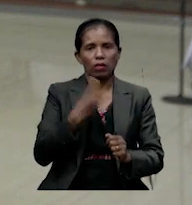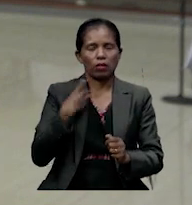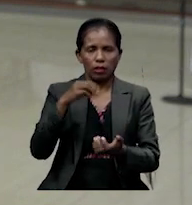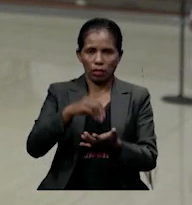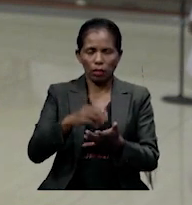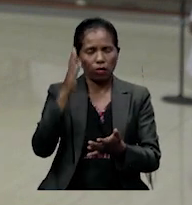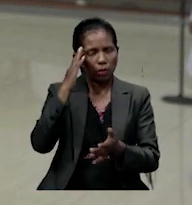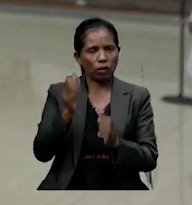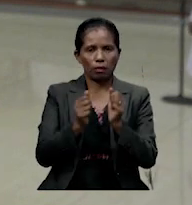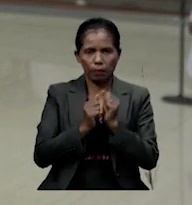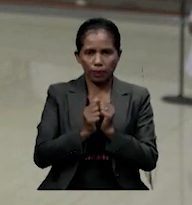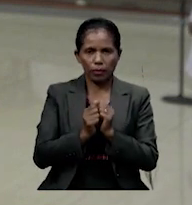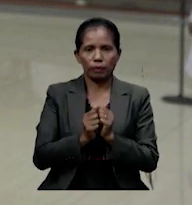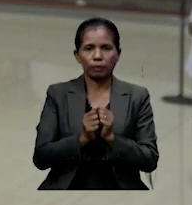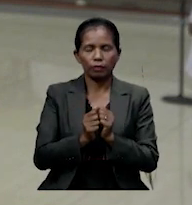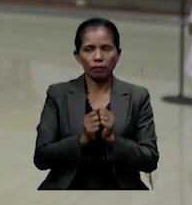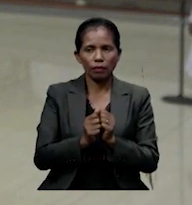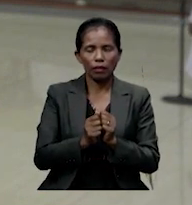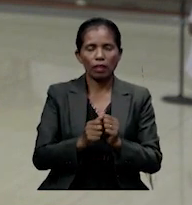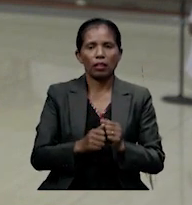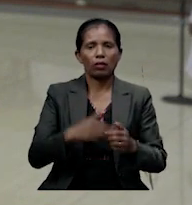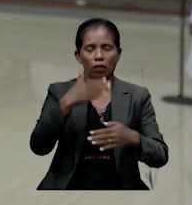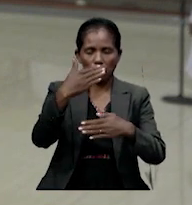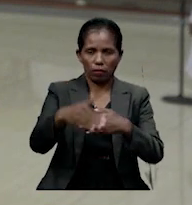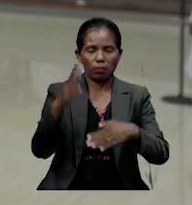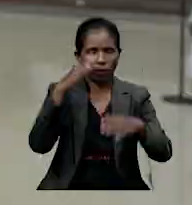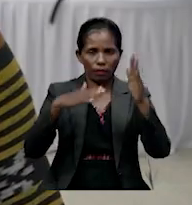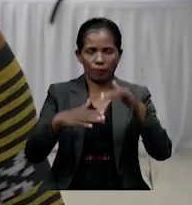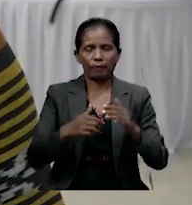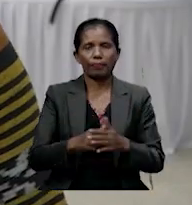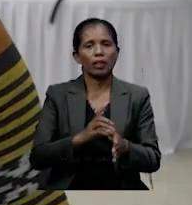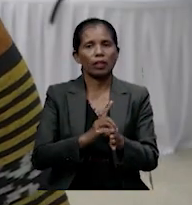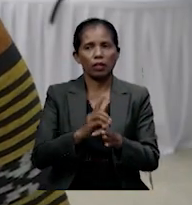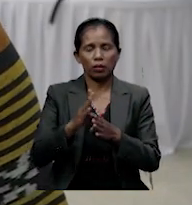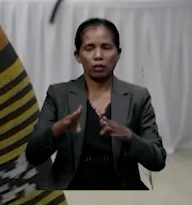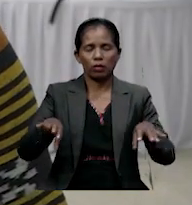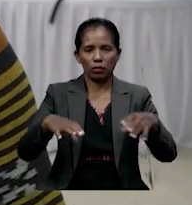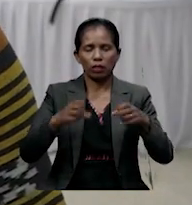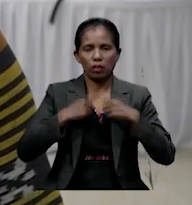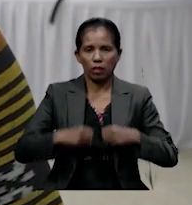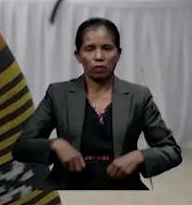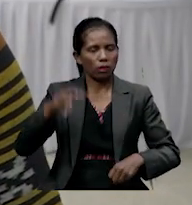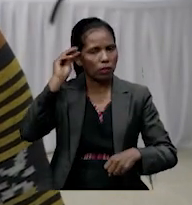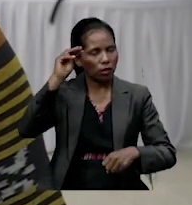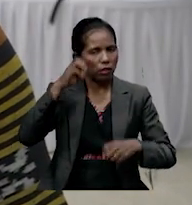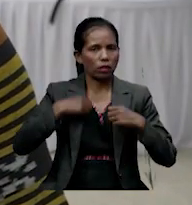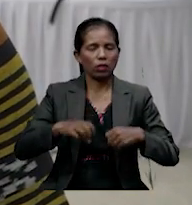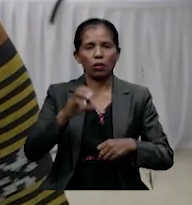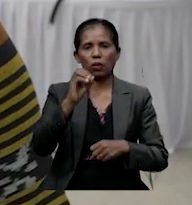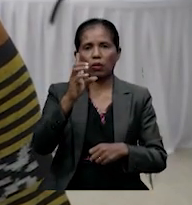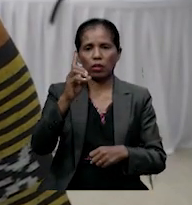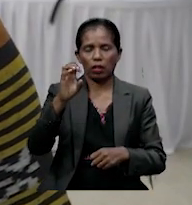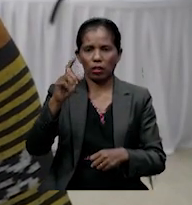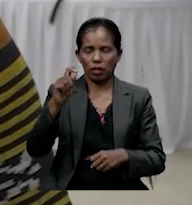hamutu bele ultrapasa problema isiran. Diretora-Geral Prestação de Serviço de Saúde, Ministério de Saúde, Odete da Silva